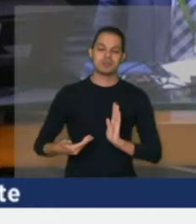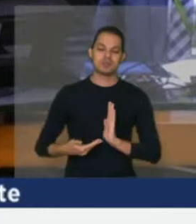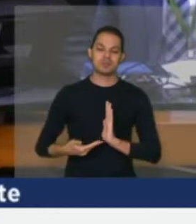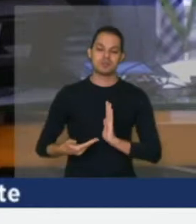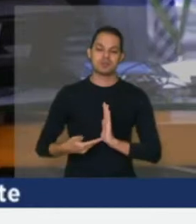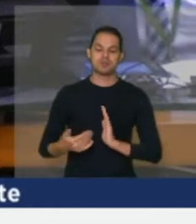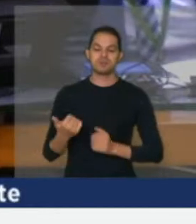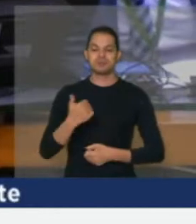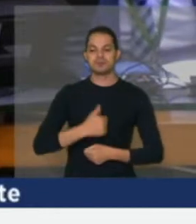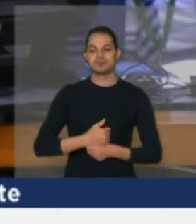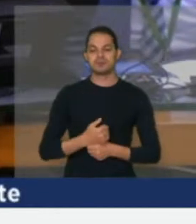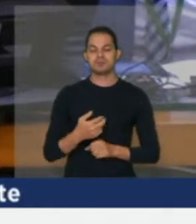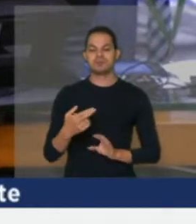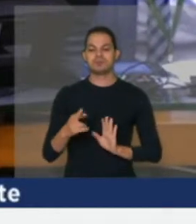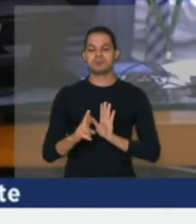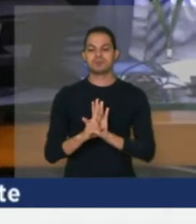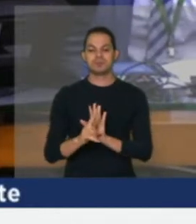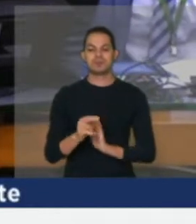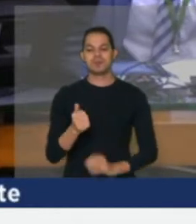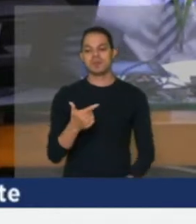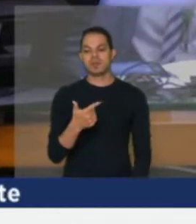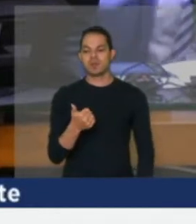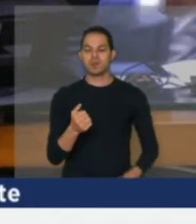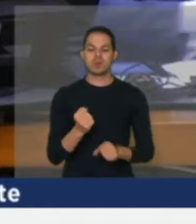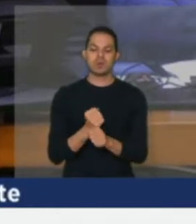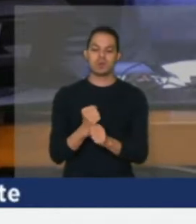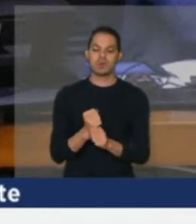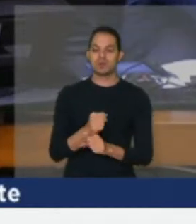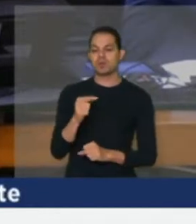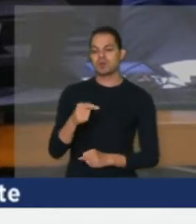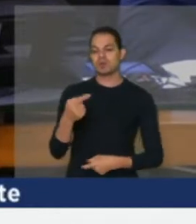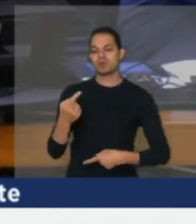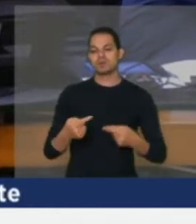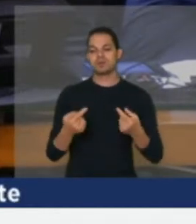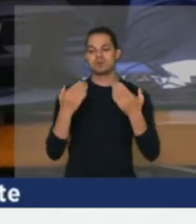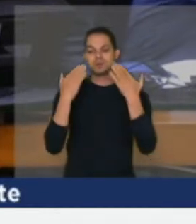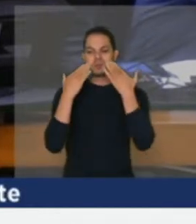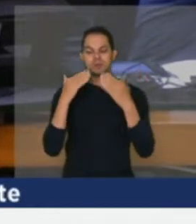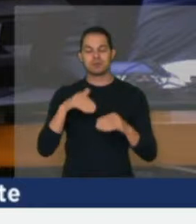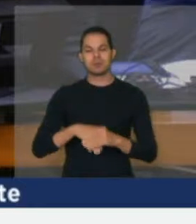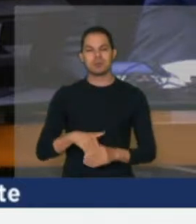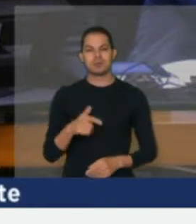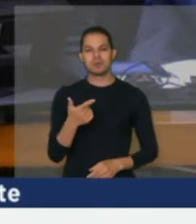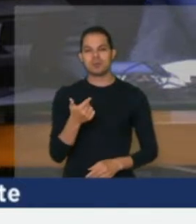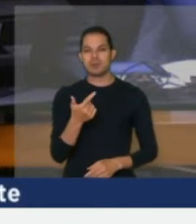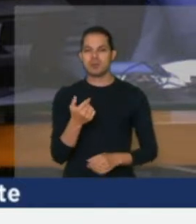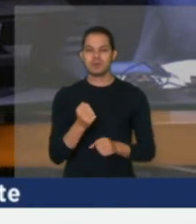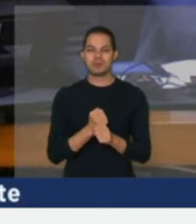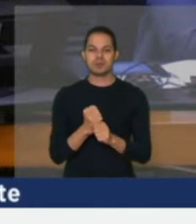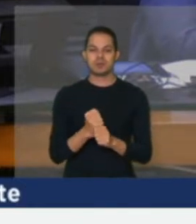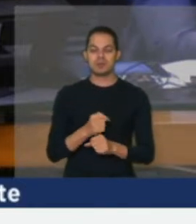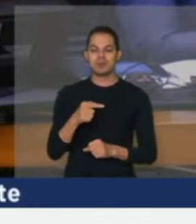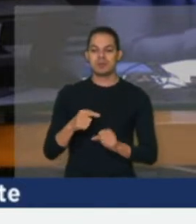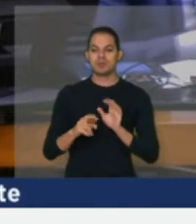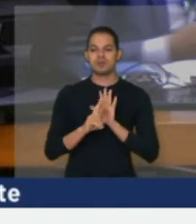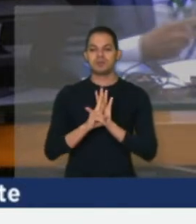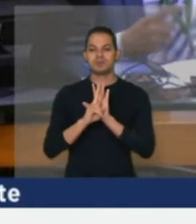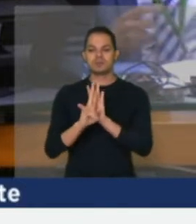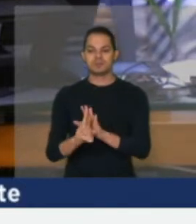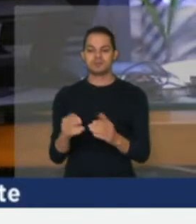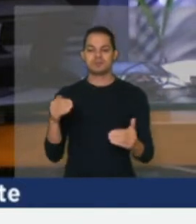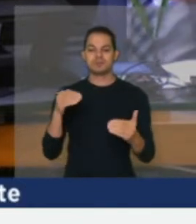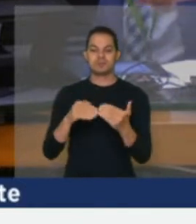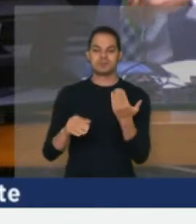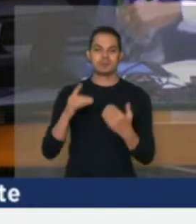representação número 2/2021, discussão e votação da representação número 2/2021, que representa em desfavor da deputada